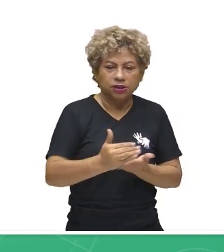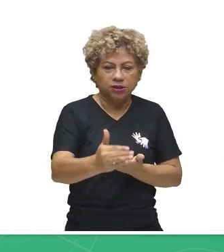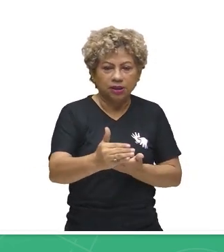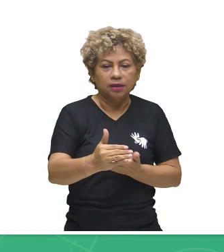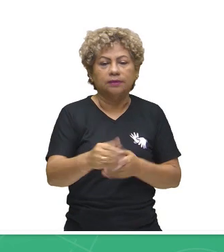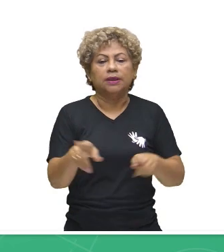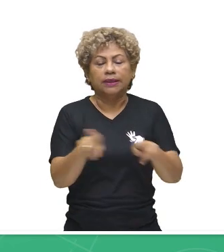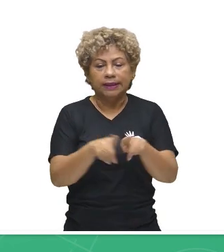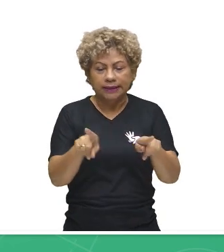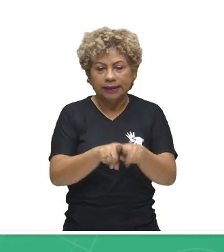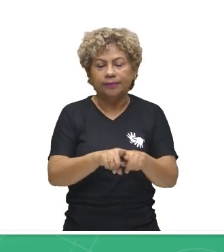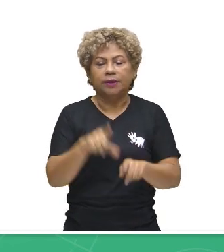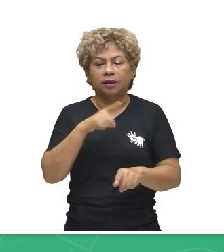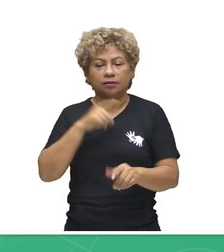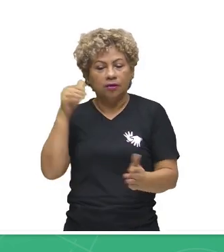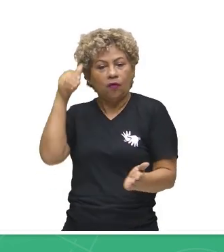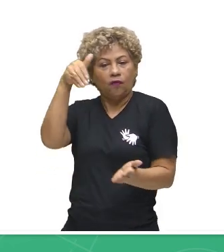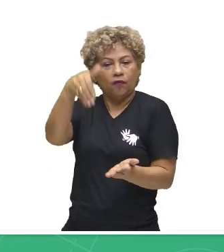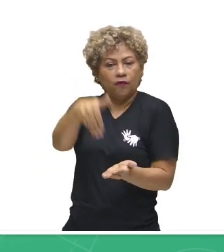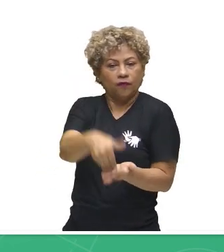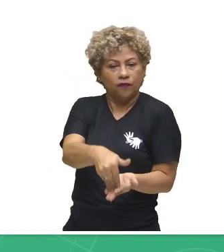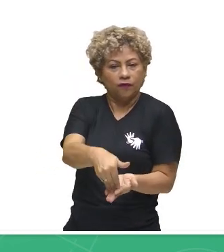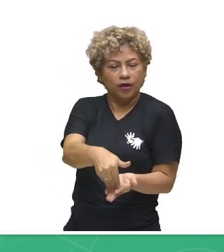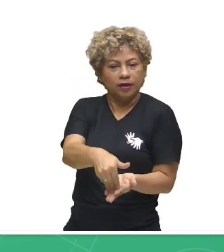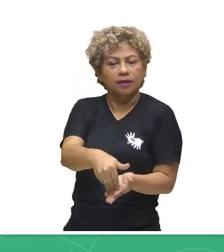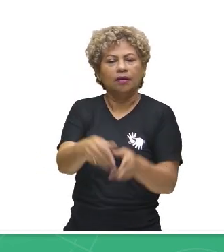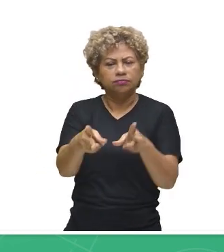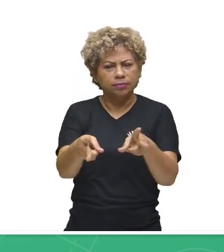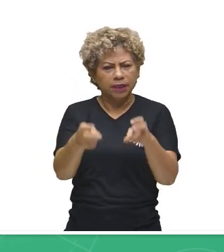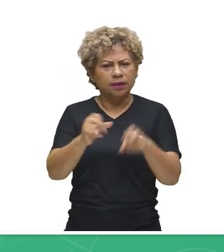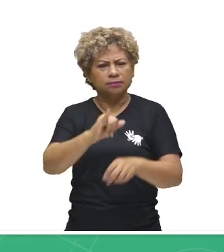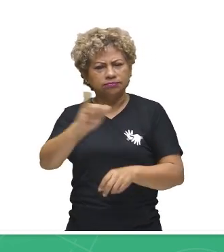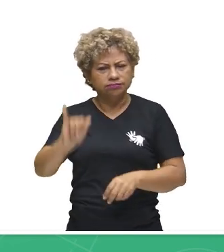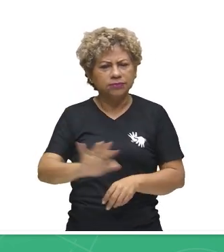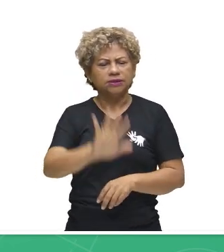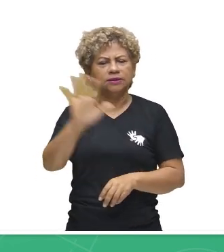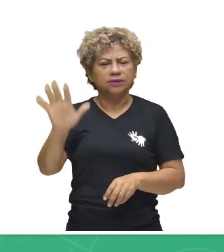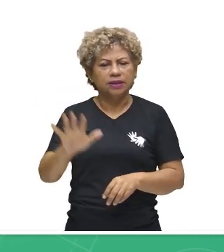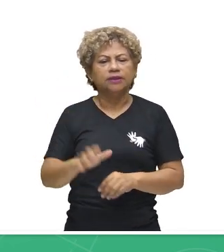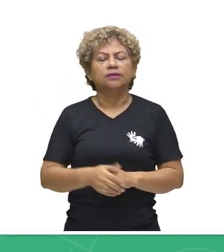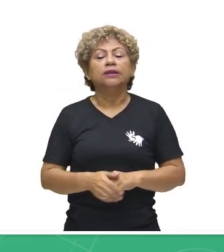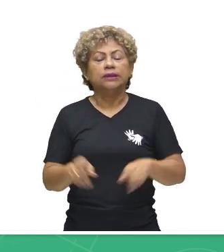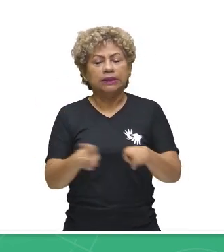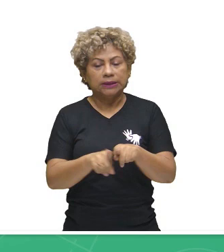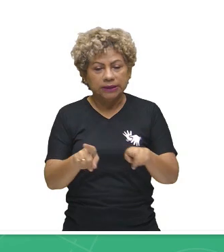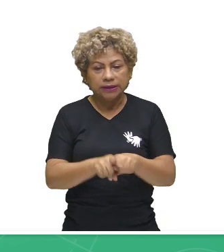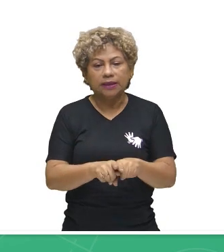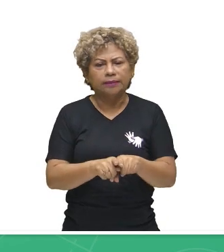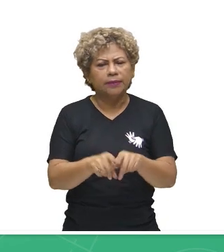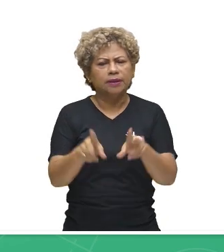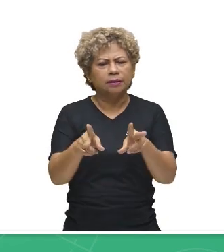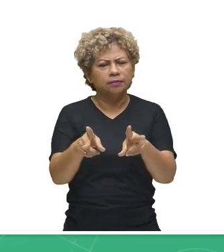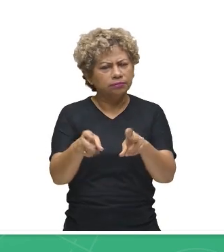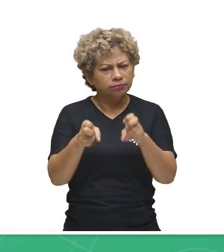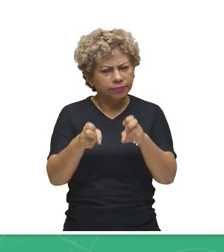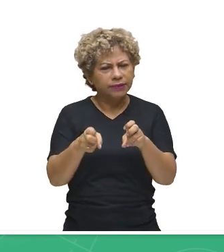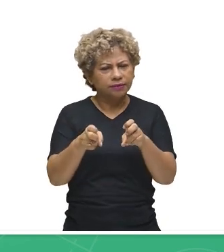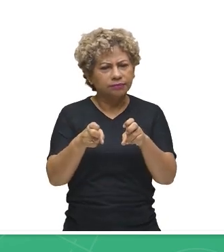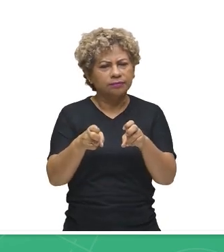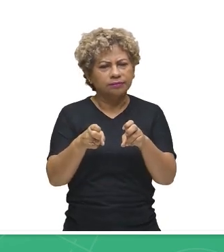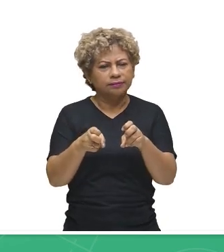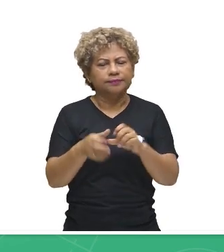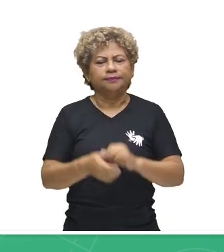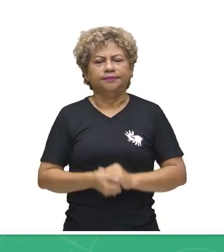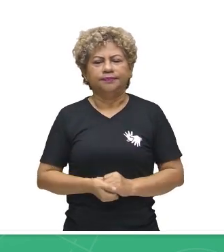tenho o espaço final, na inclinação da reta, que é a velocidade, nos representa extraindo do